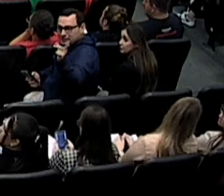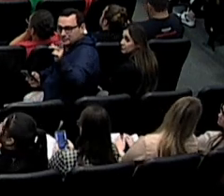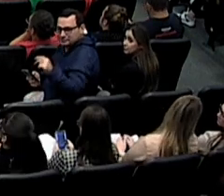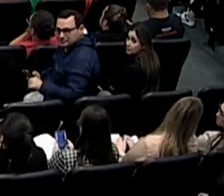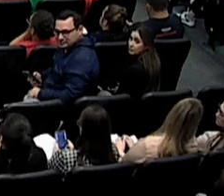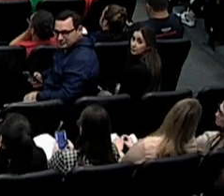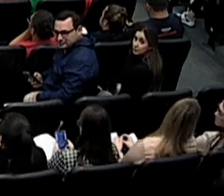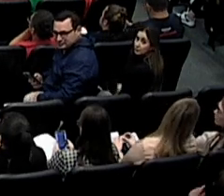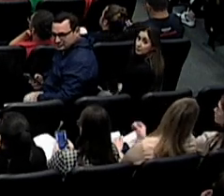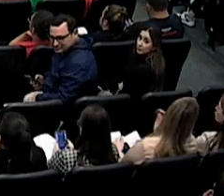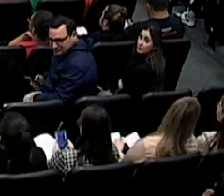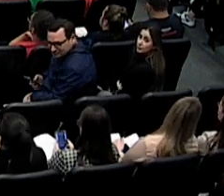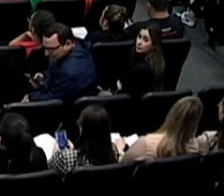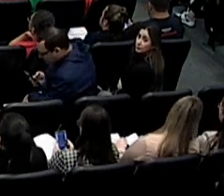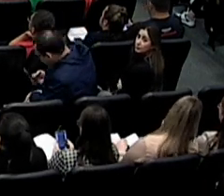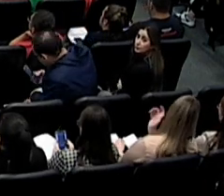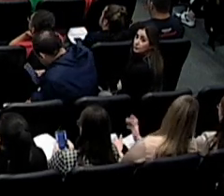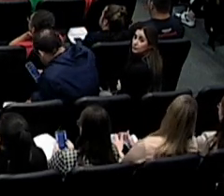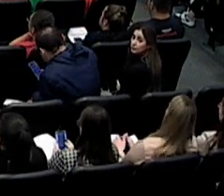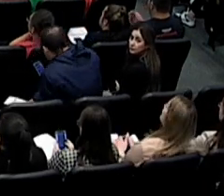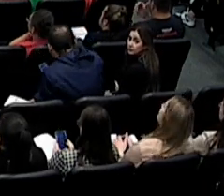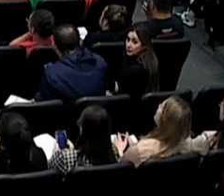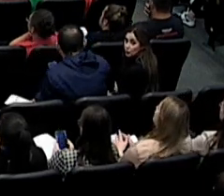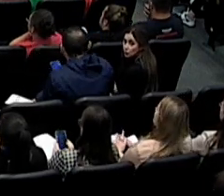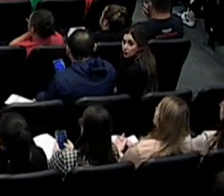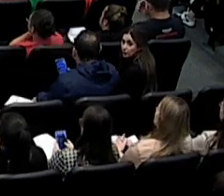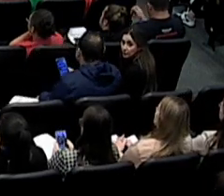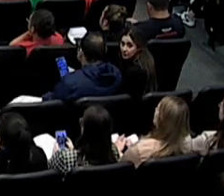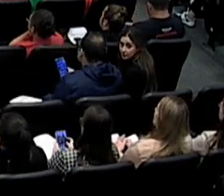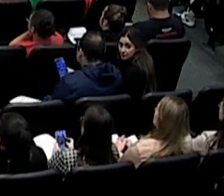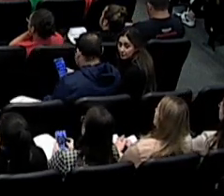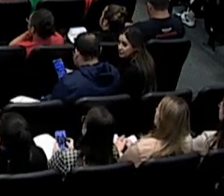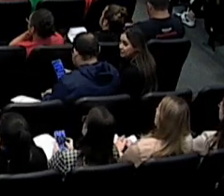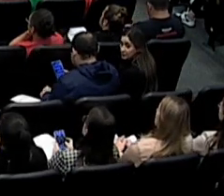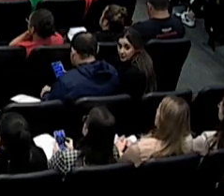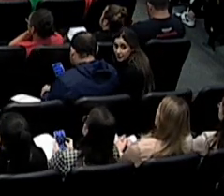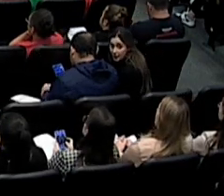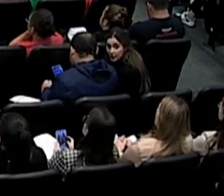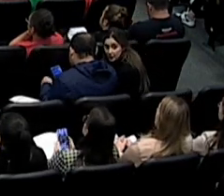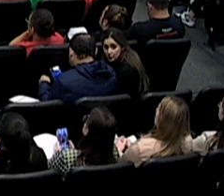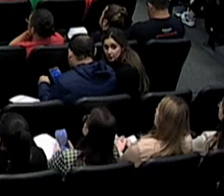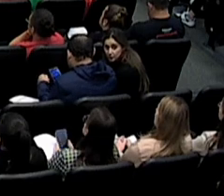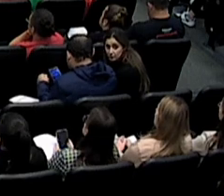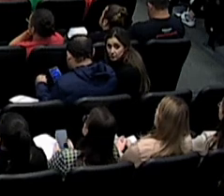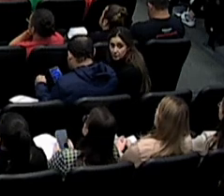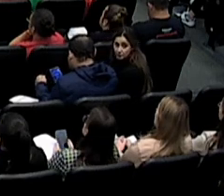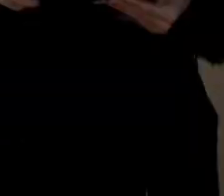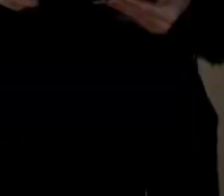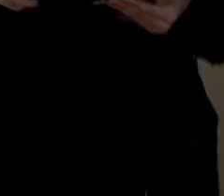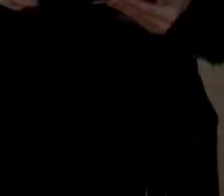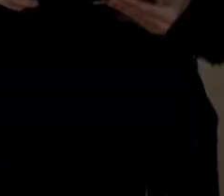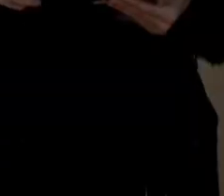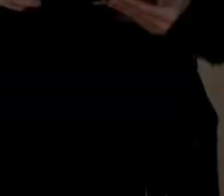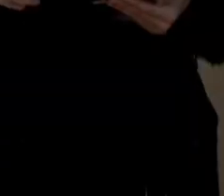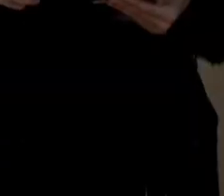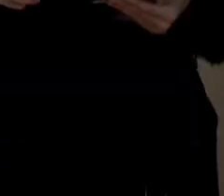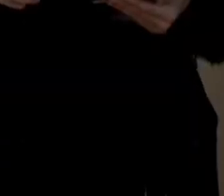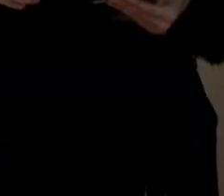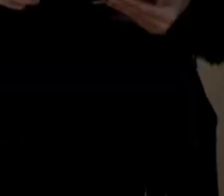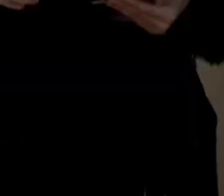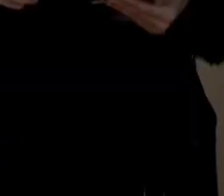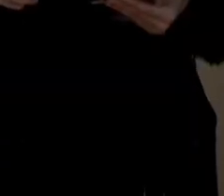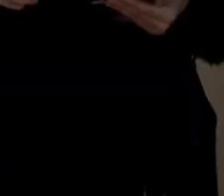Bom dia, eu sou Eduardo Trojan e agora a gente vai fazer uma música chamada Baby 95, de